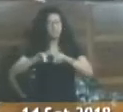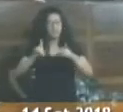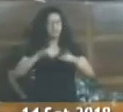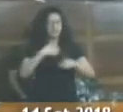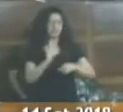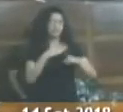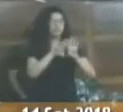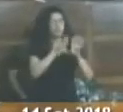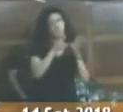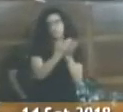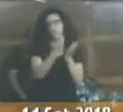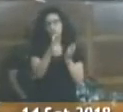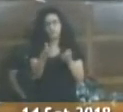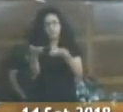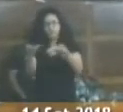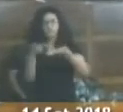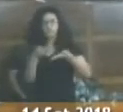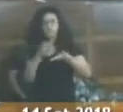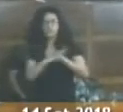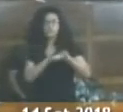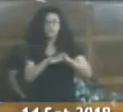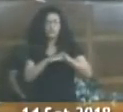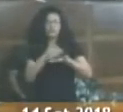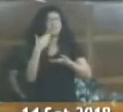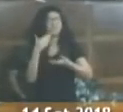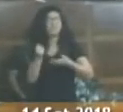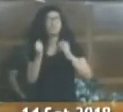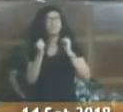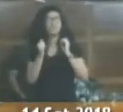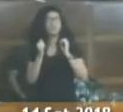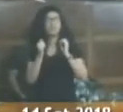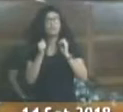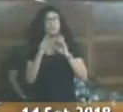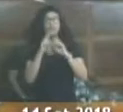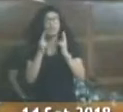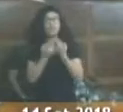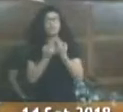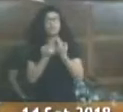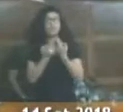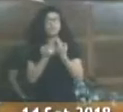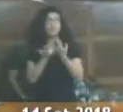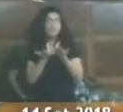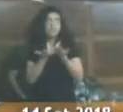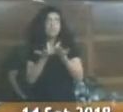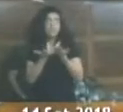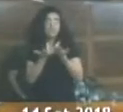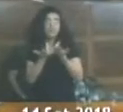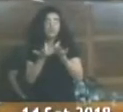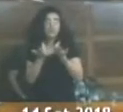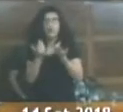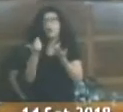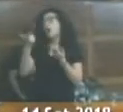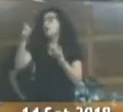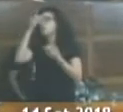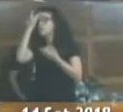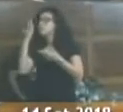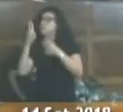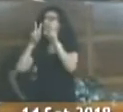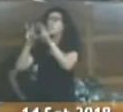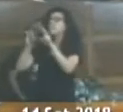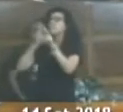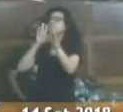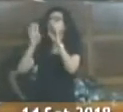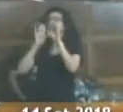enquanto comunidades tradicionais, ficamos sabendo da audiência de forma não oficial, né? Ou porque viu em algum grupo,